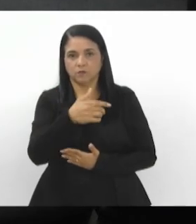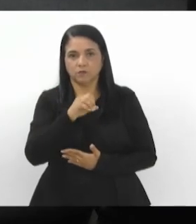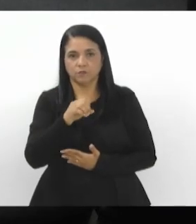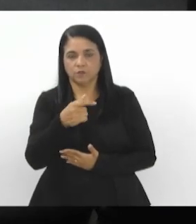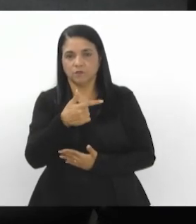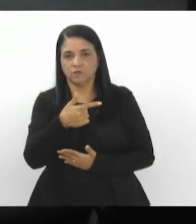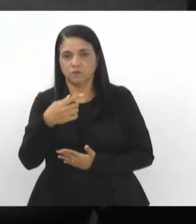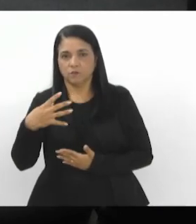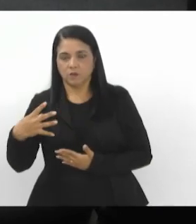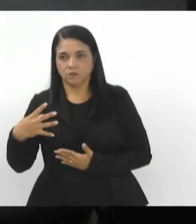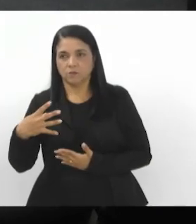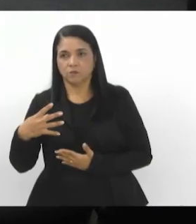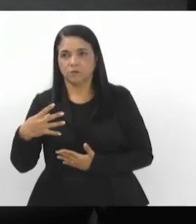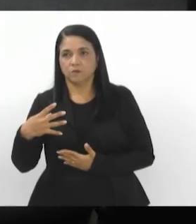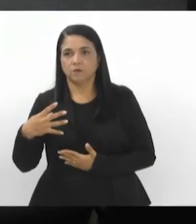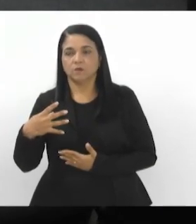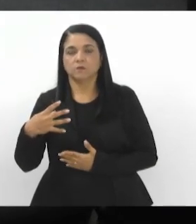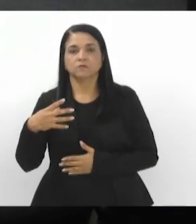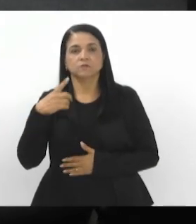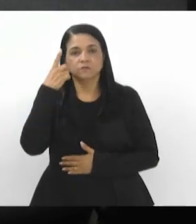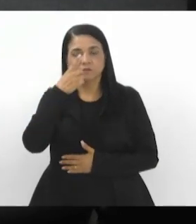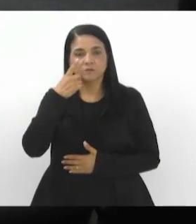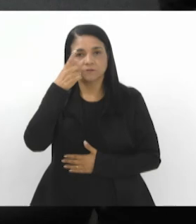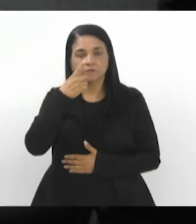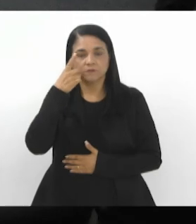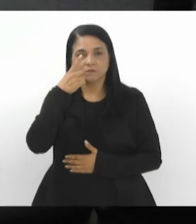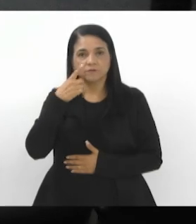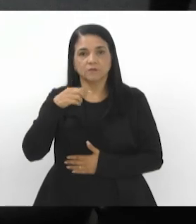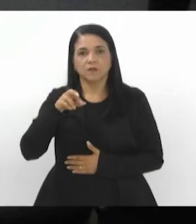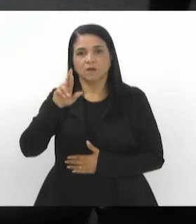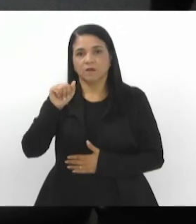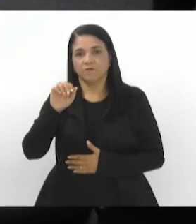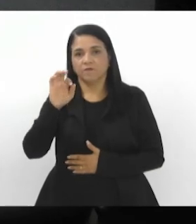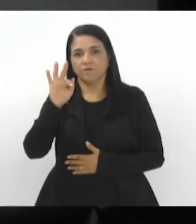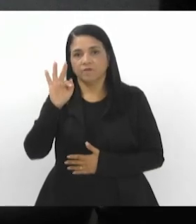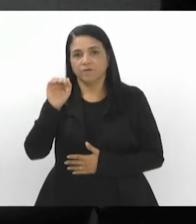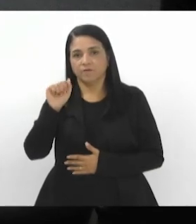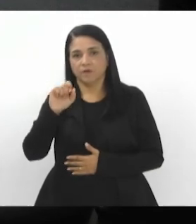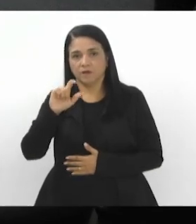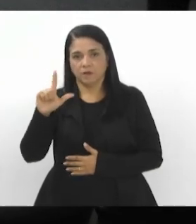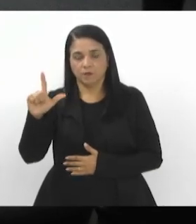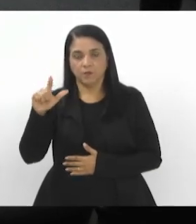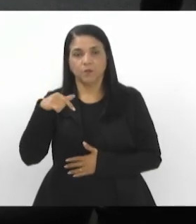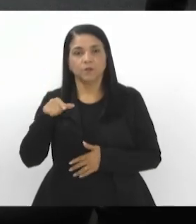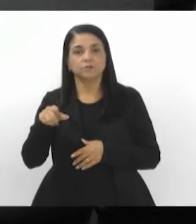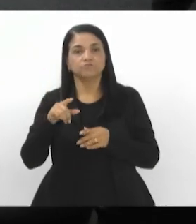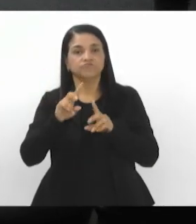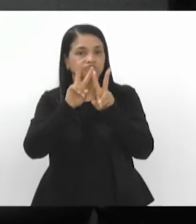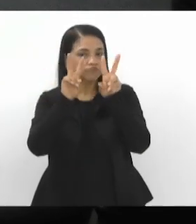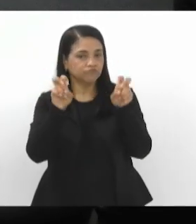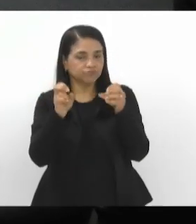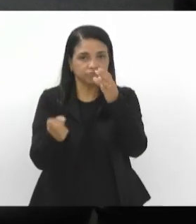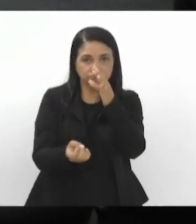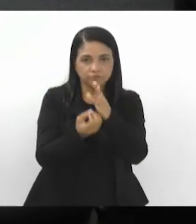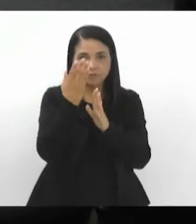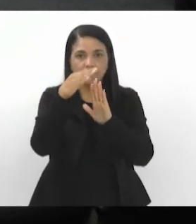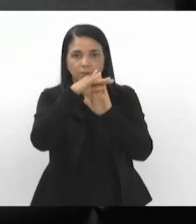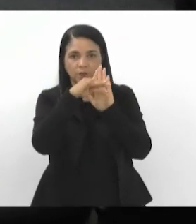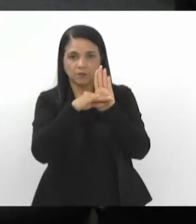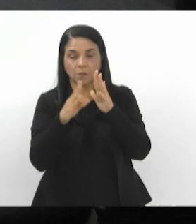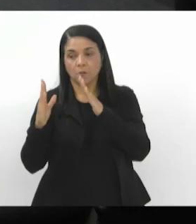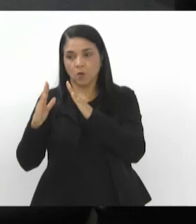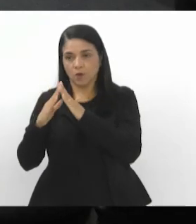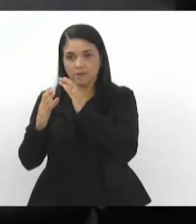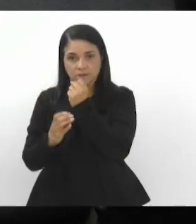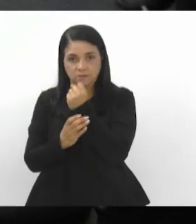4.166 de 2024, de autoria do deputado Rafael Nobre, que dispõe sobre a criação do programa Morar Seguro